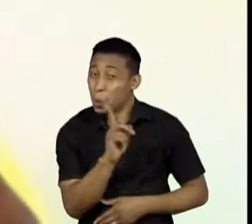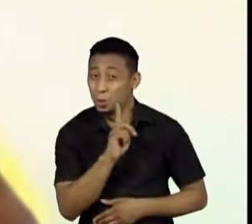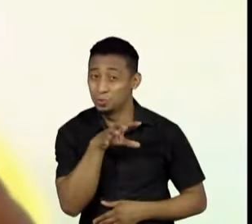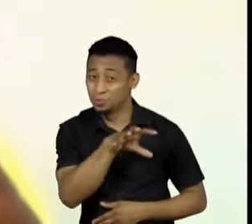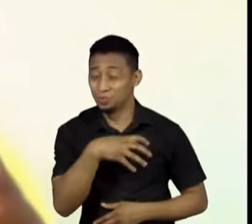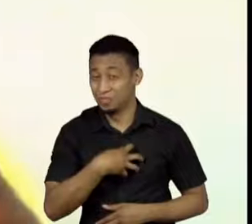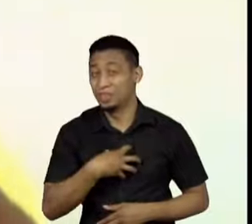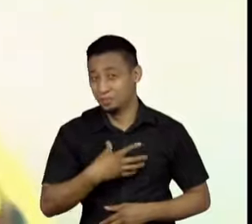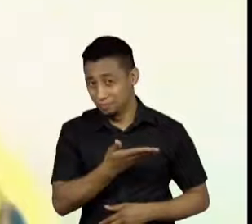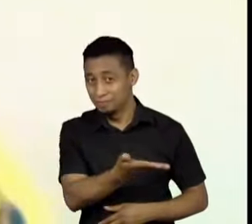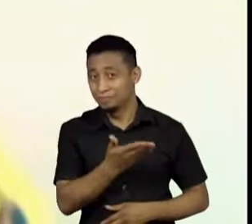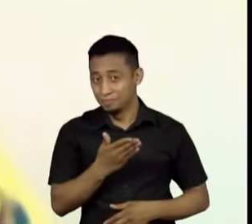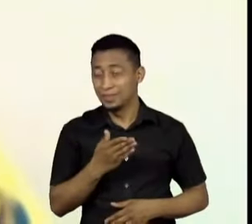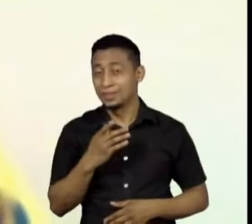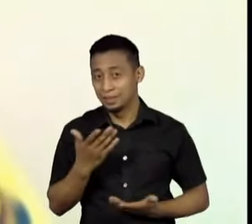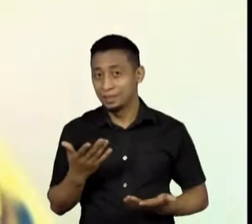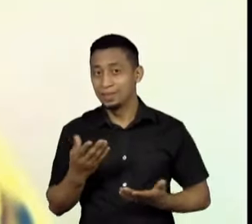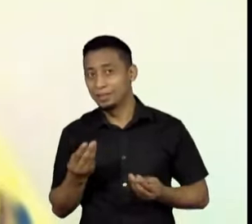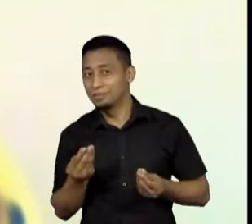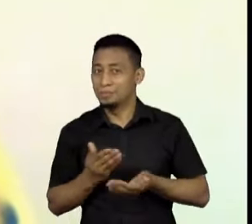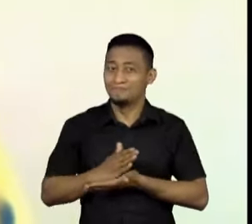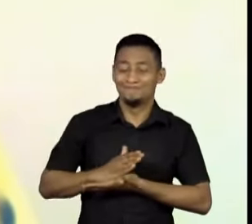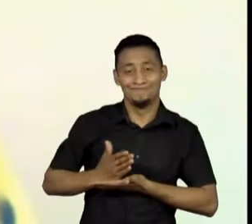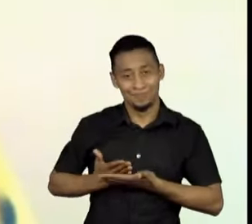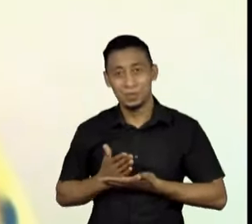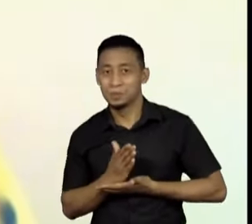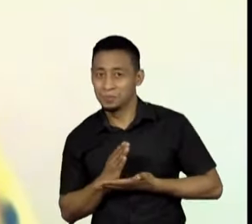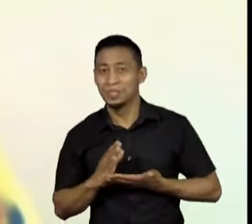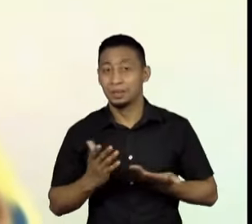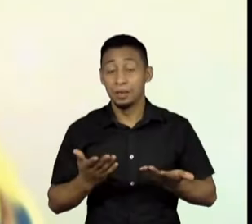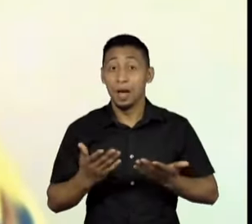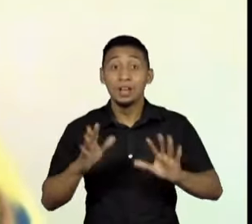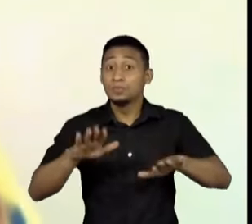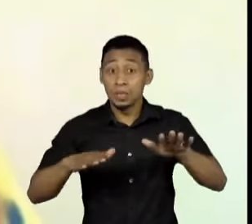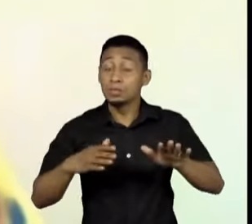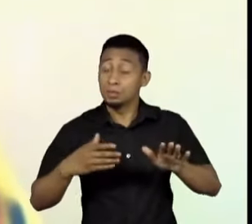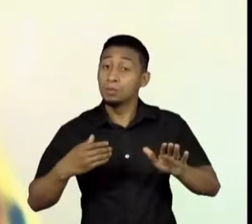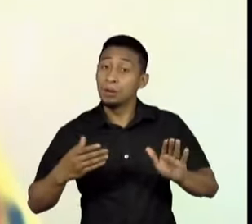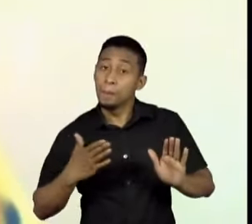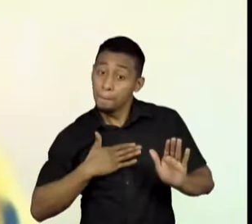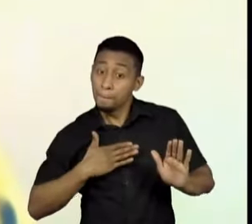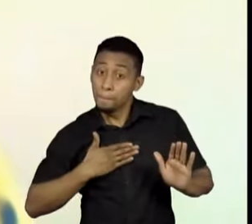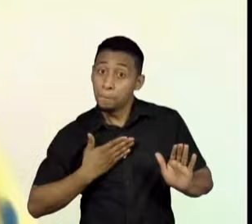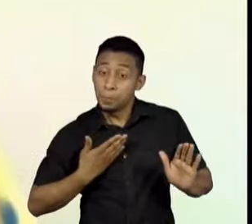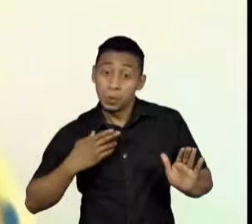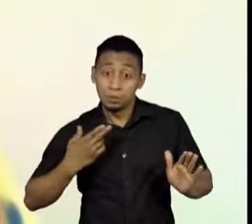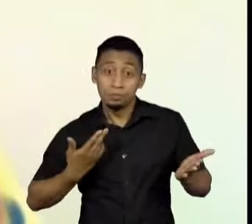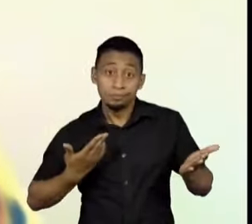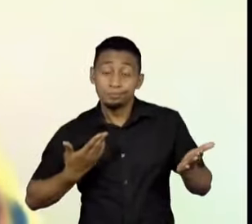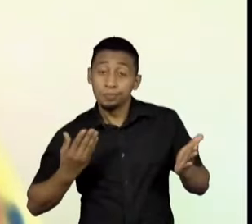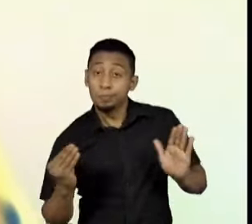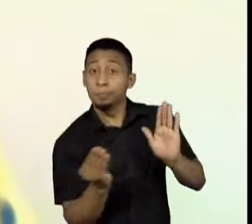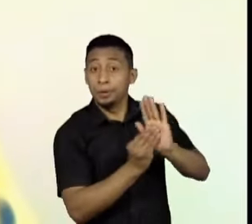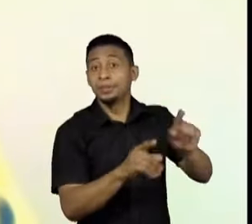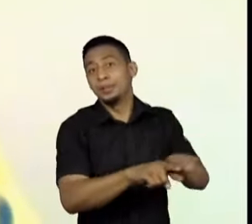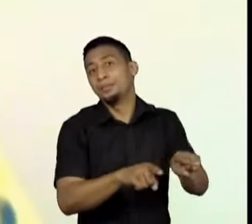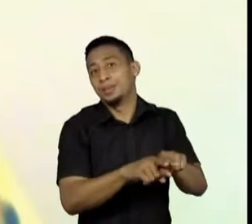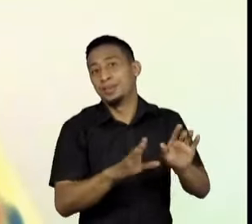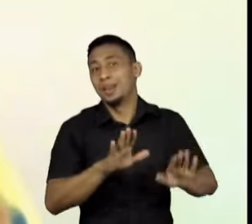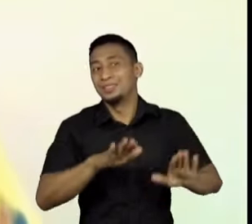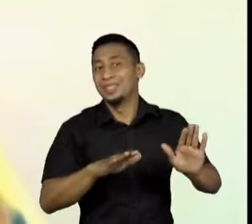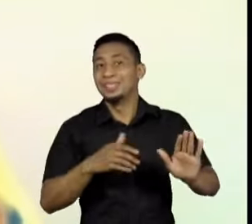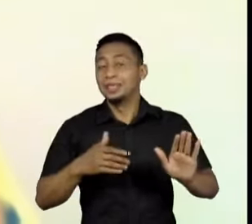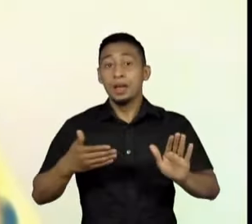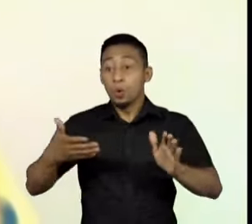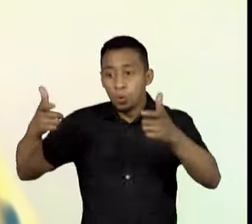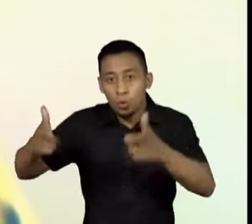discurso, de colarem esse discurso a mim, entende? Está vendo? Se estudar, se esforçar, consegue. Mentira! Eu conheço